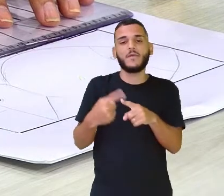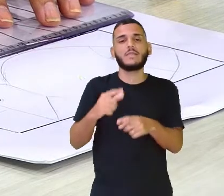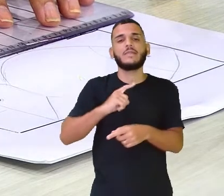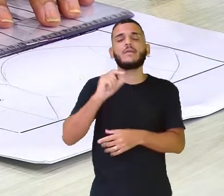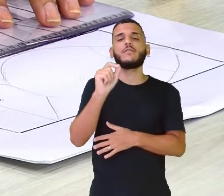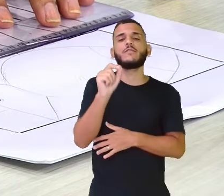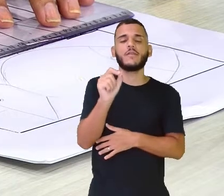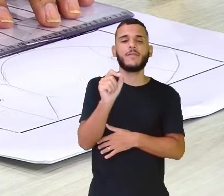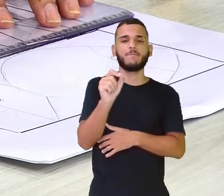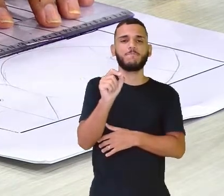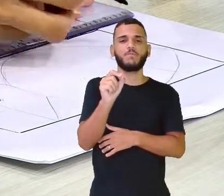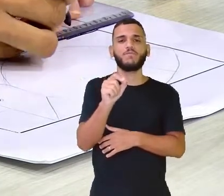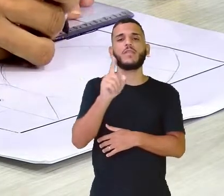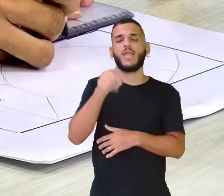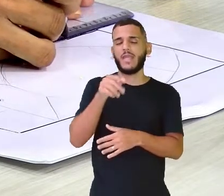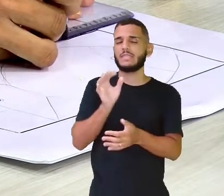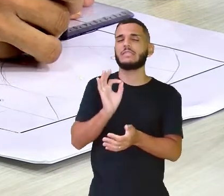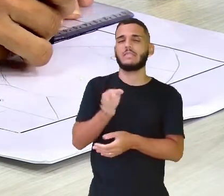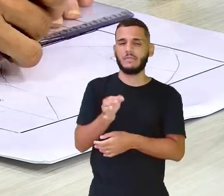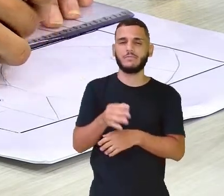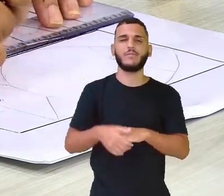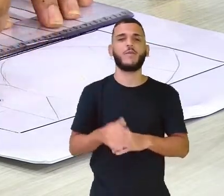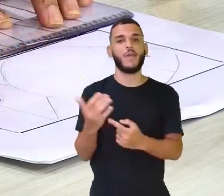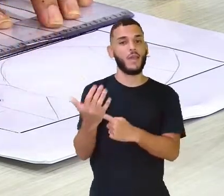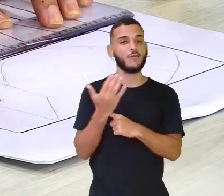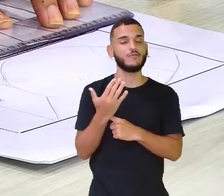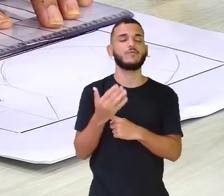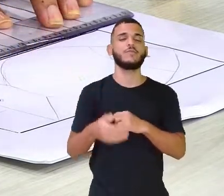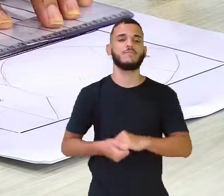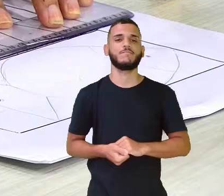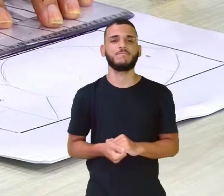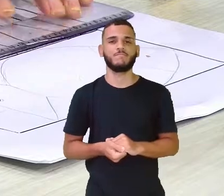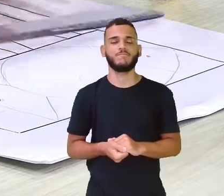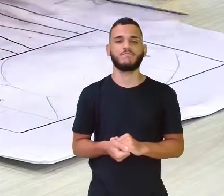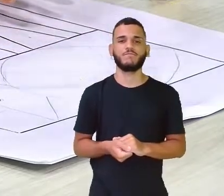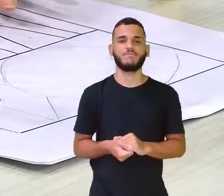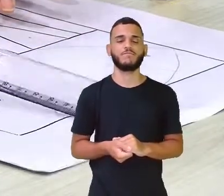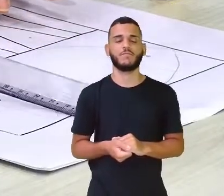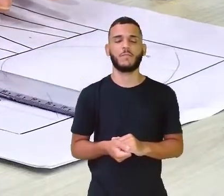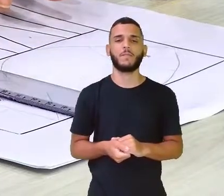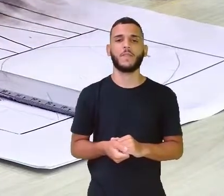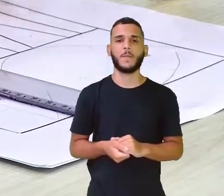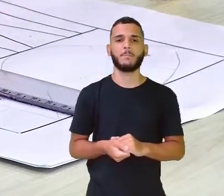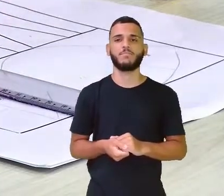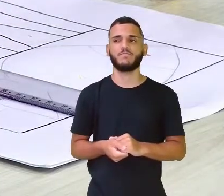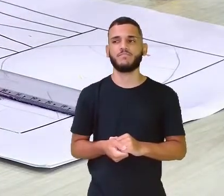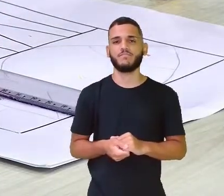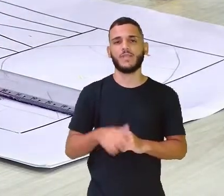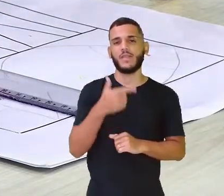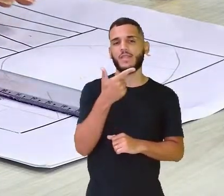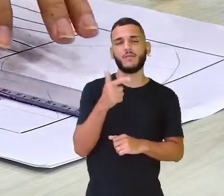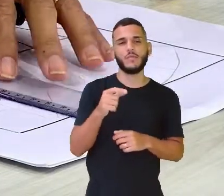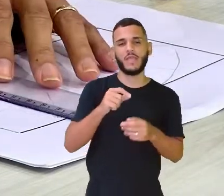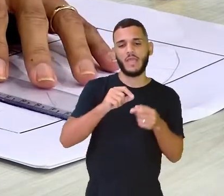trabalho assim, bem certinho. Vai ajudar a gente. Para não ficar assim, aquele